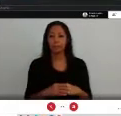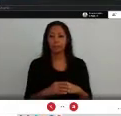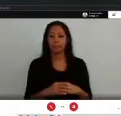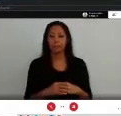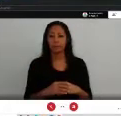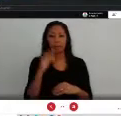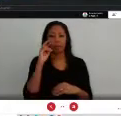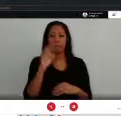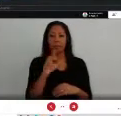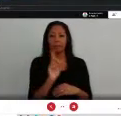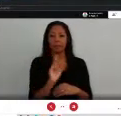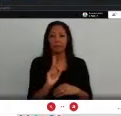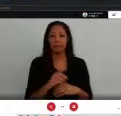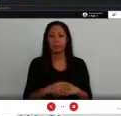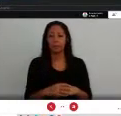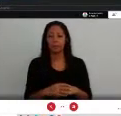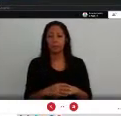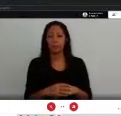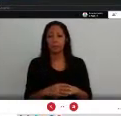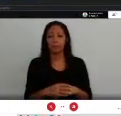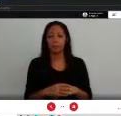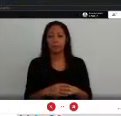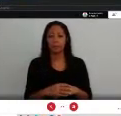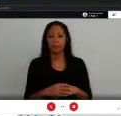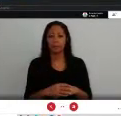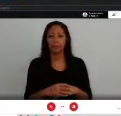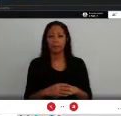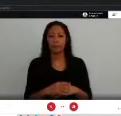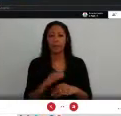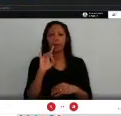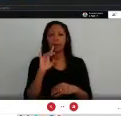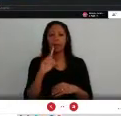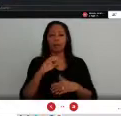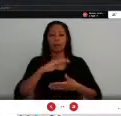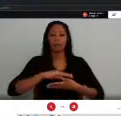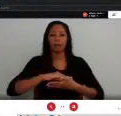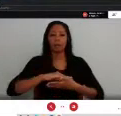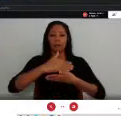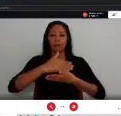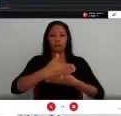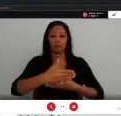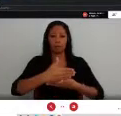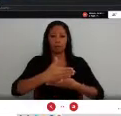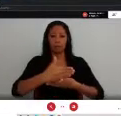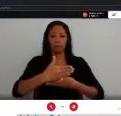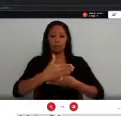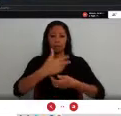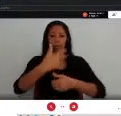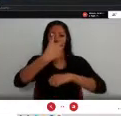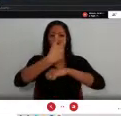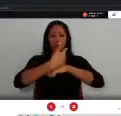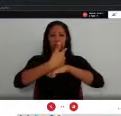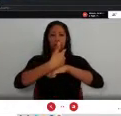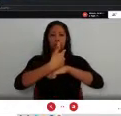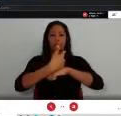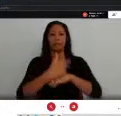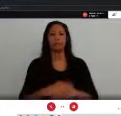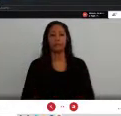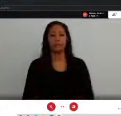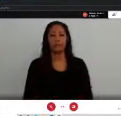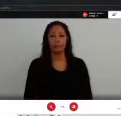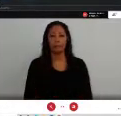não. Gustavo, é só colocar o notebook aí para você aí, que daí você fica na tela. Não, estou no notebook